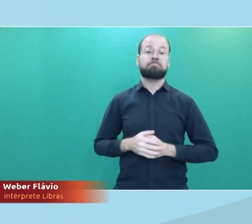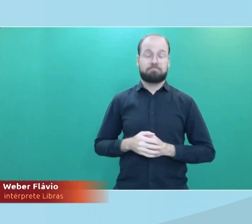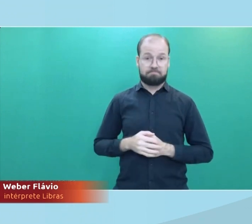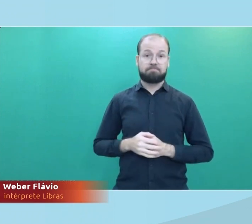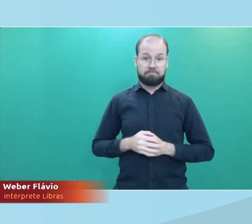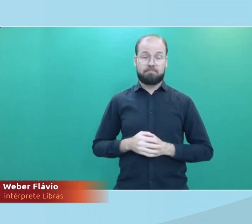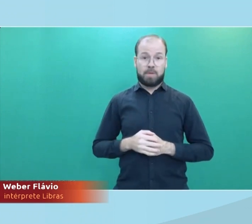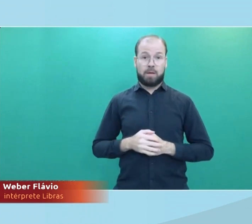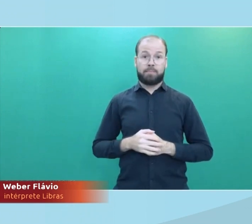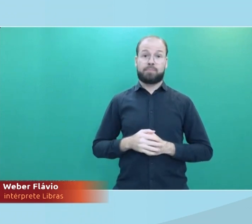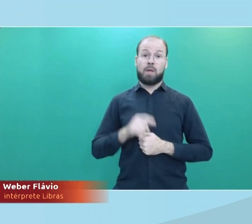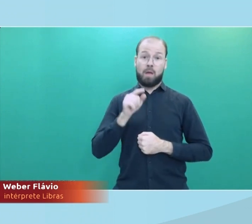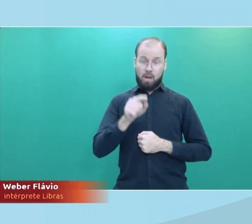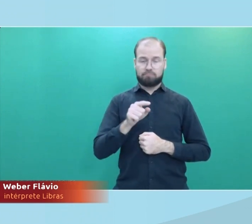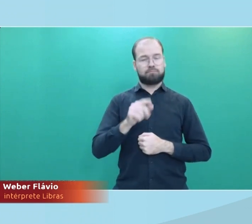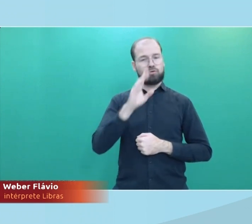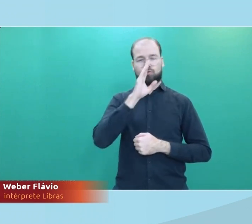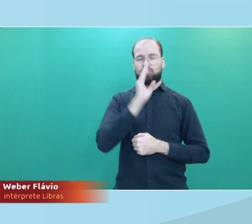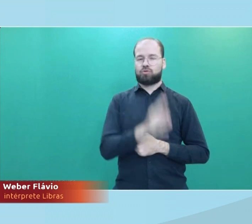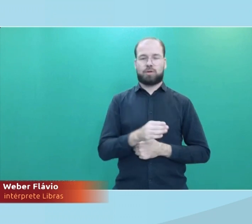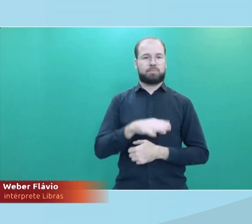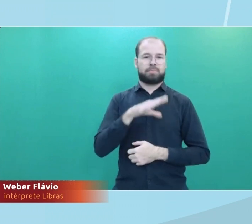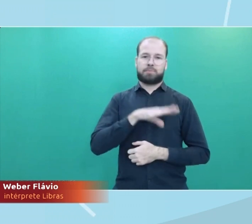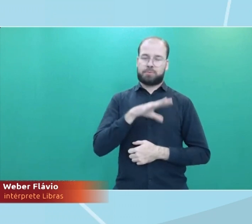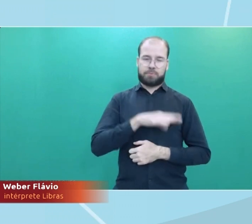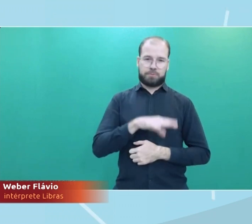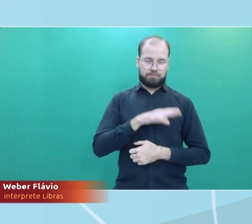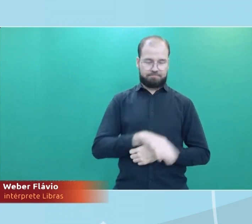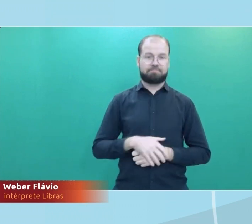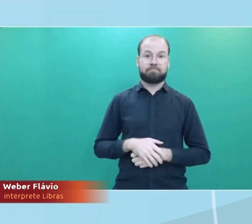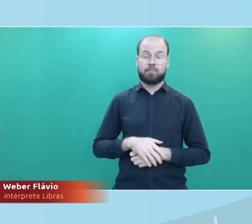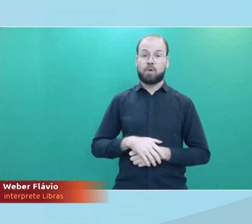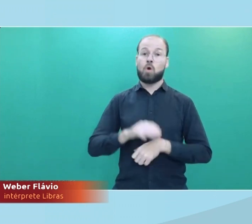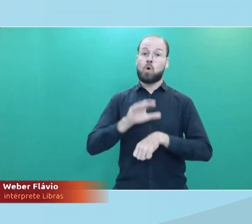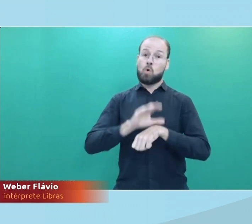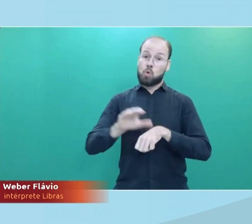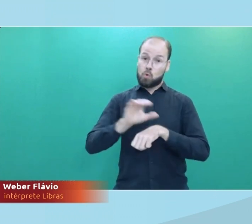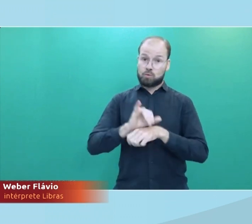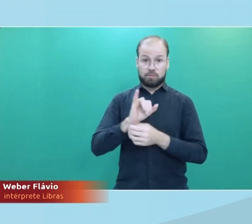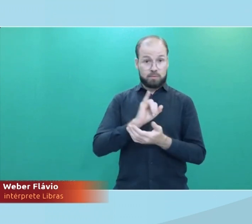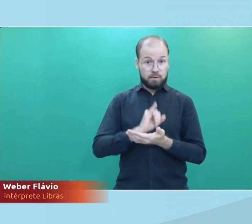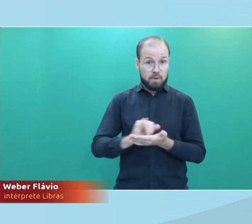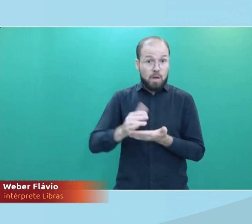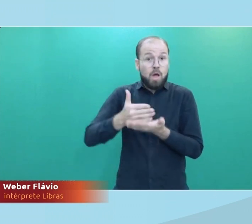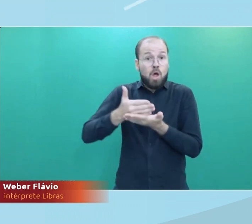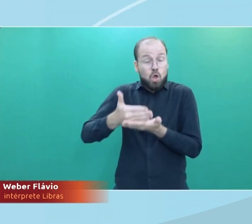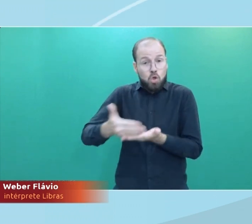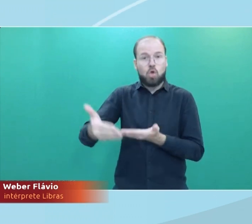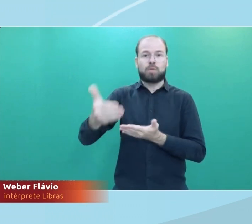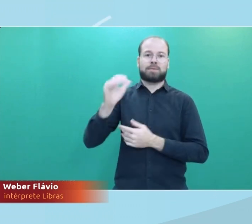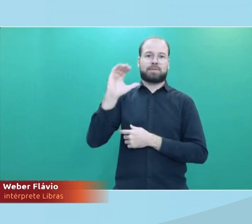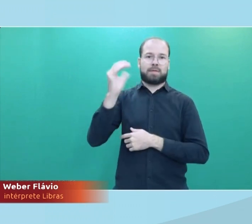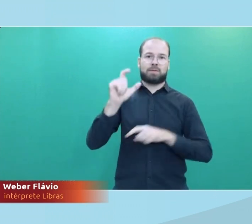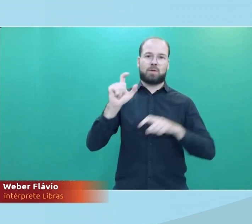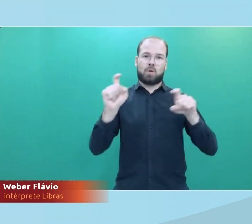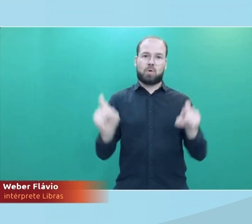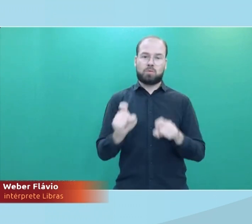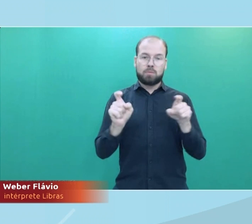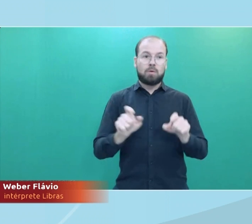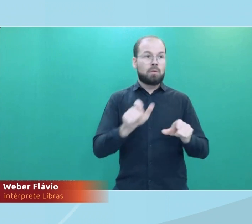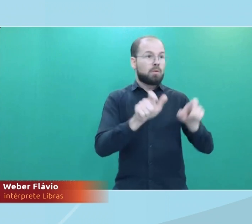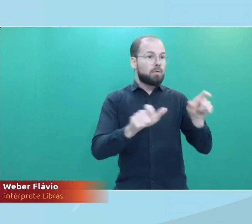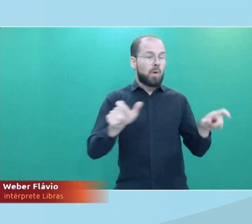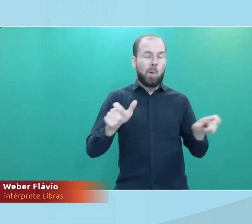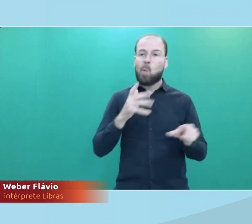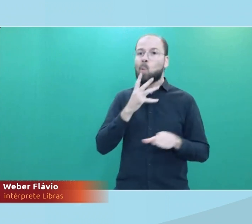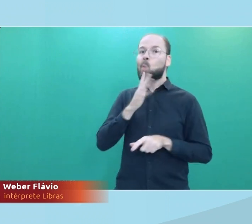totalmente em português. Esse curso é introdutório de ciência da computação e voltado para quem não tem conhecimento sobre